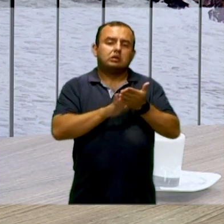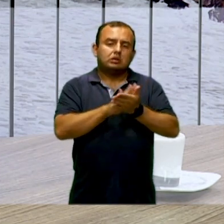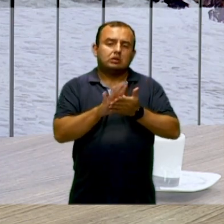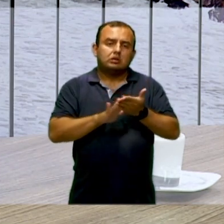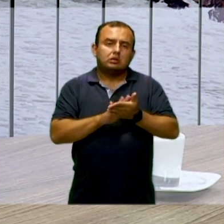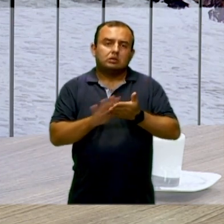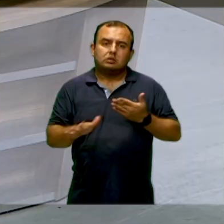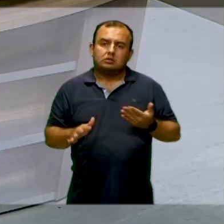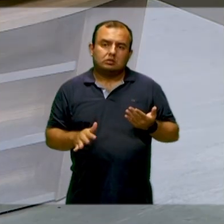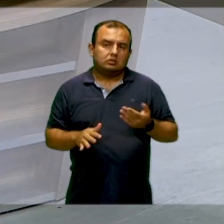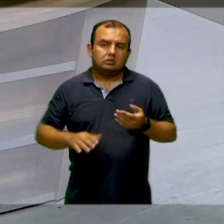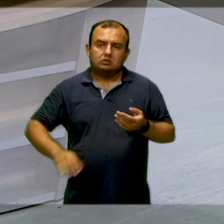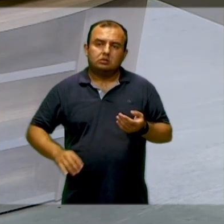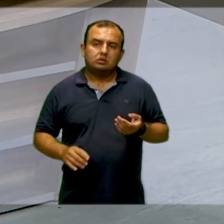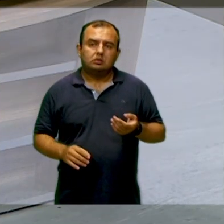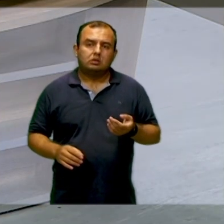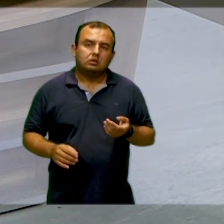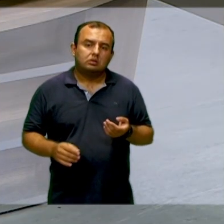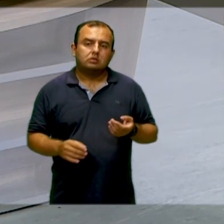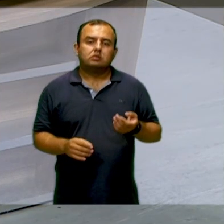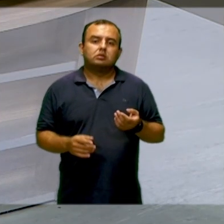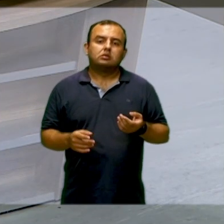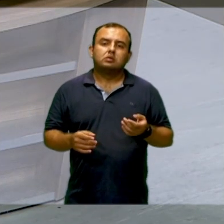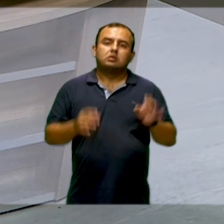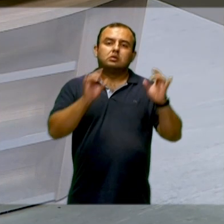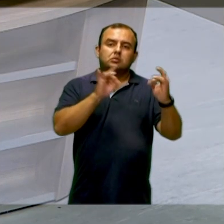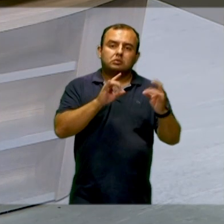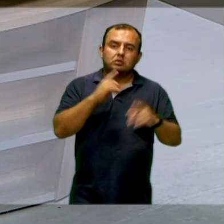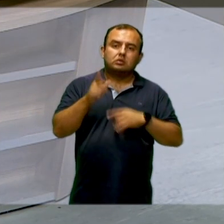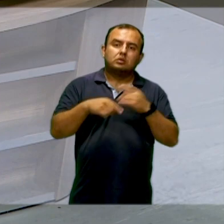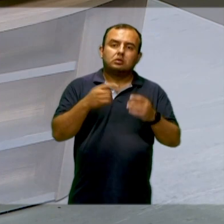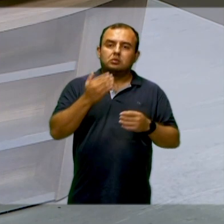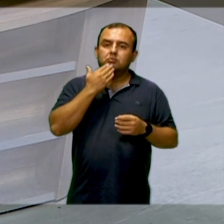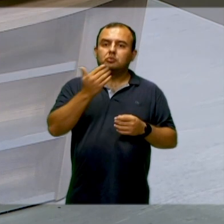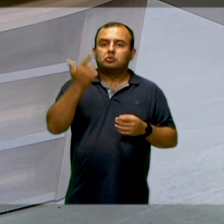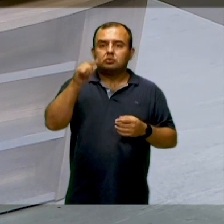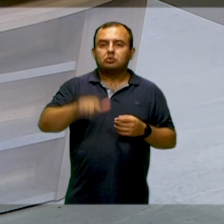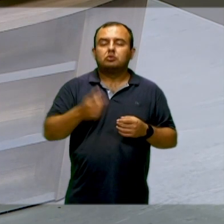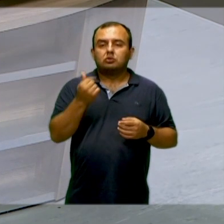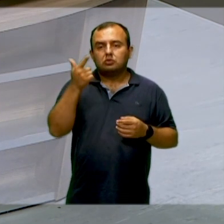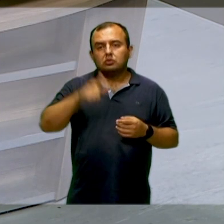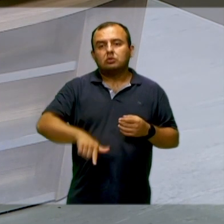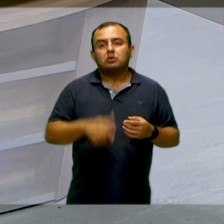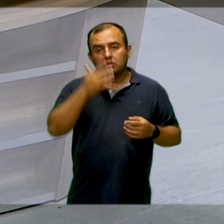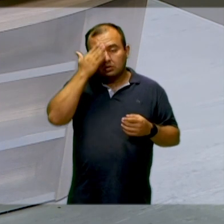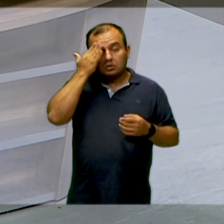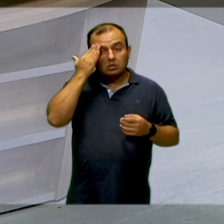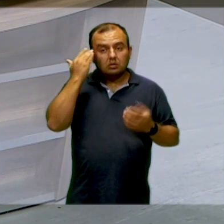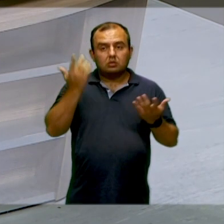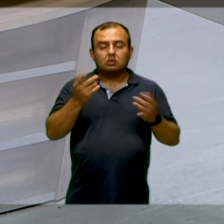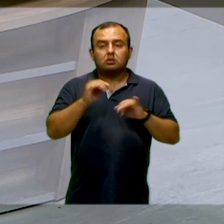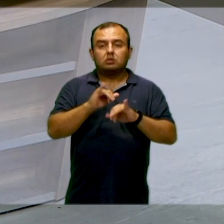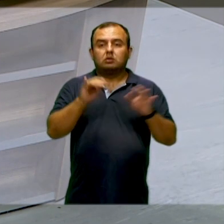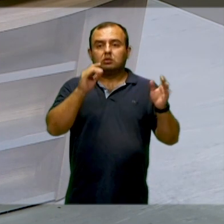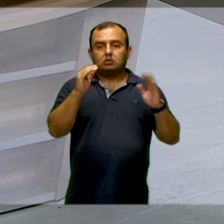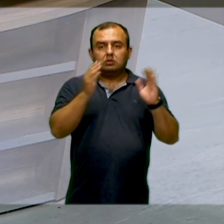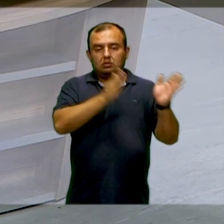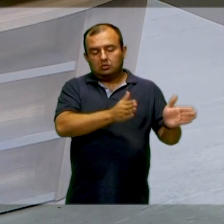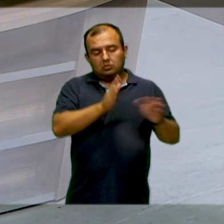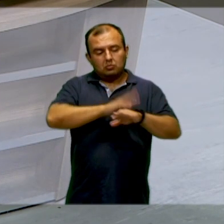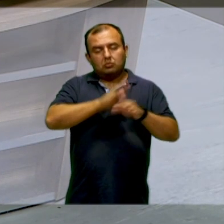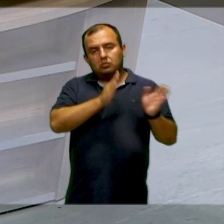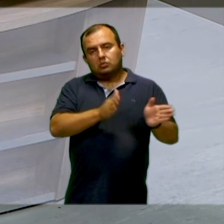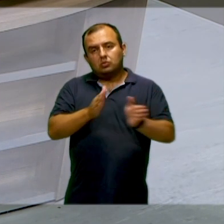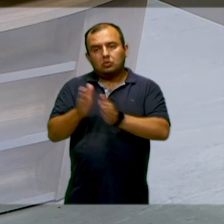seja ela. Não implementaram a proposta. Não prestaram conta e depois ainda pediram dinheiro de novo. Então, a gente quis botar a casa em ordem nesse momento,